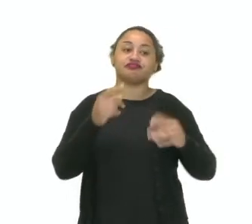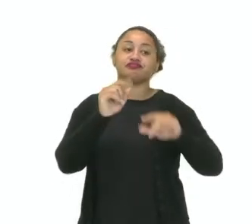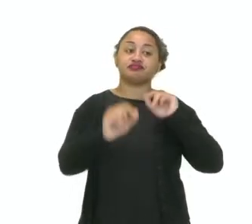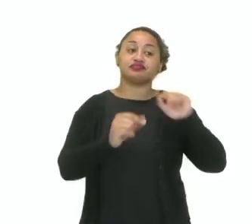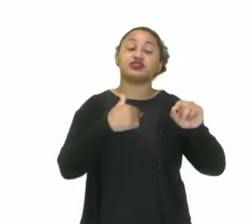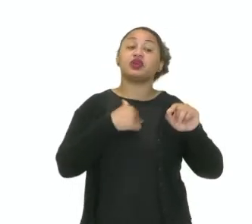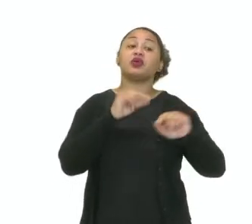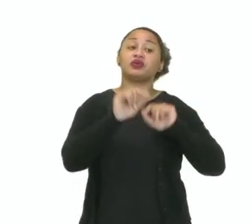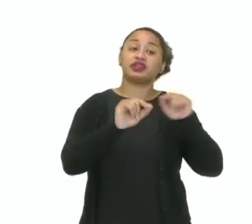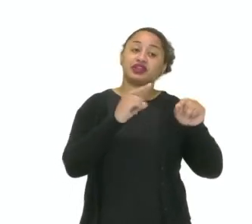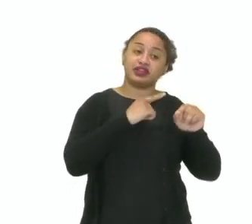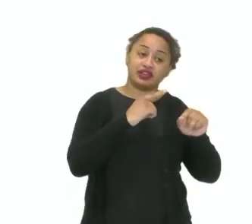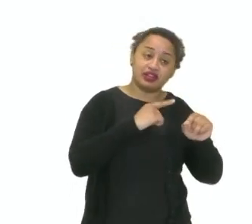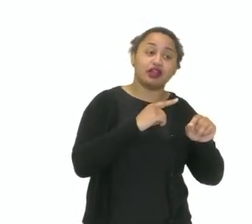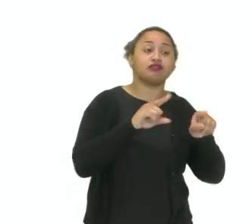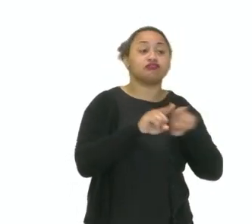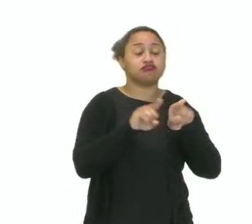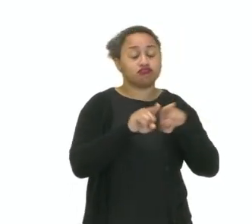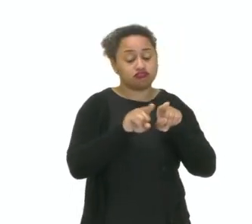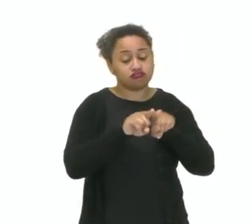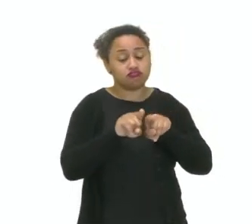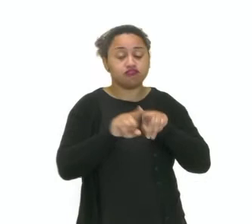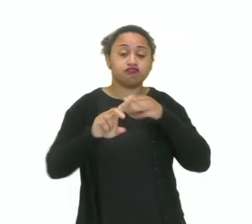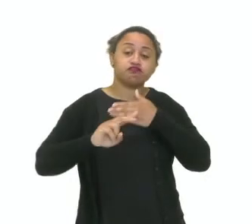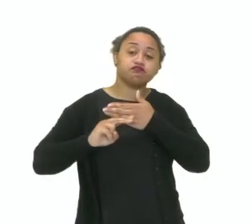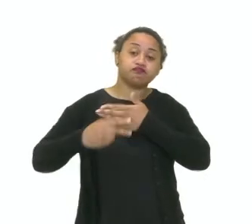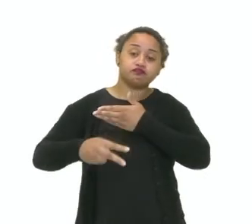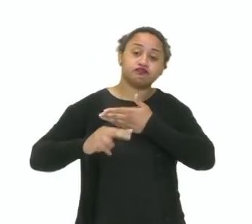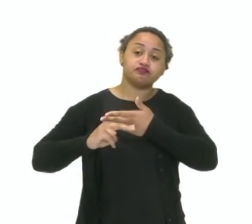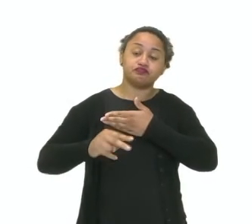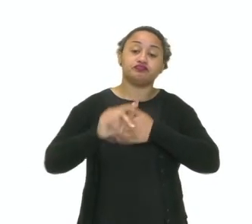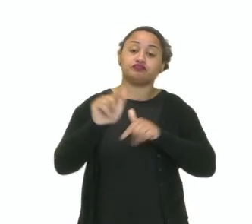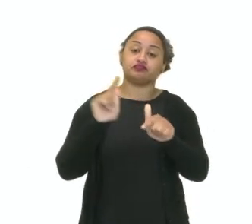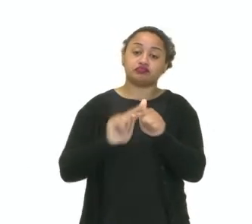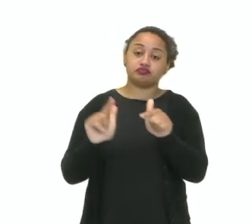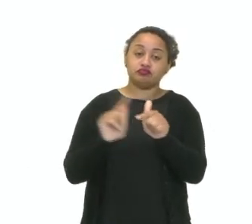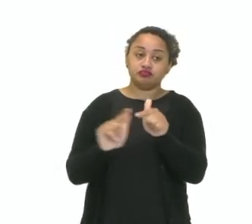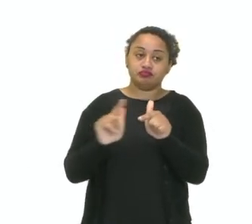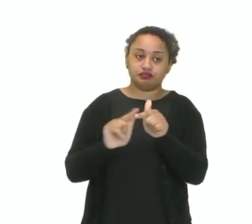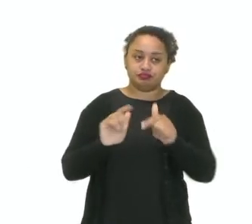razões e as consequências de um determinado problema.